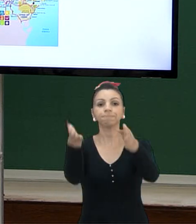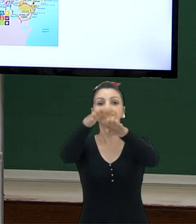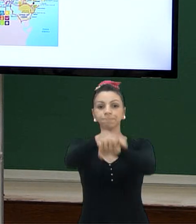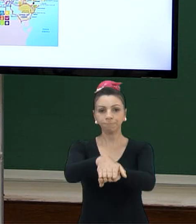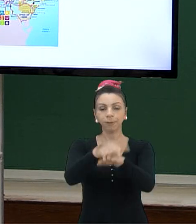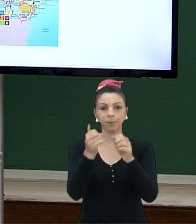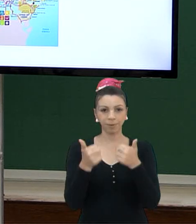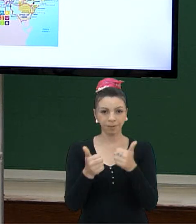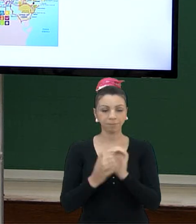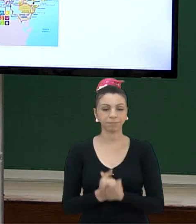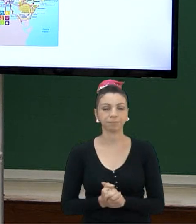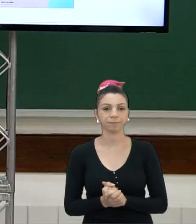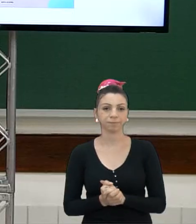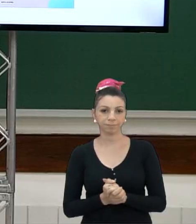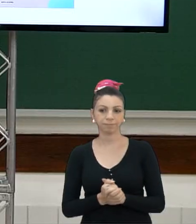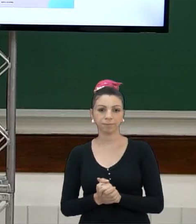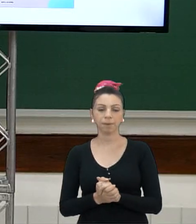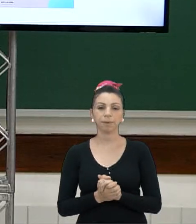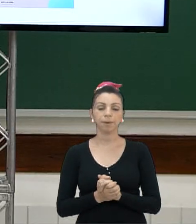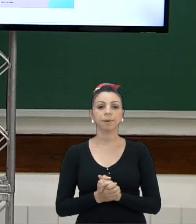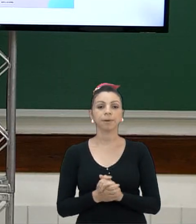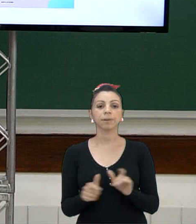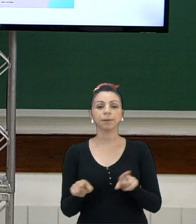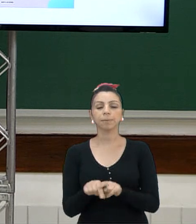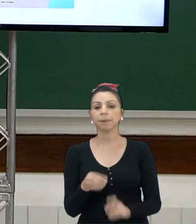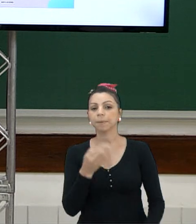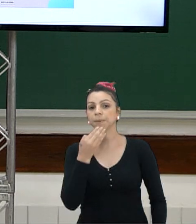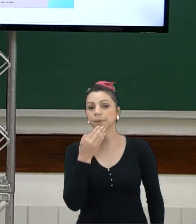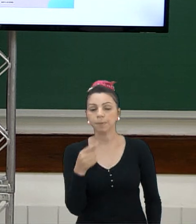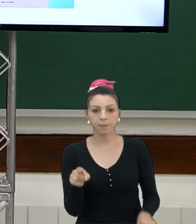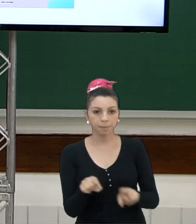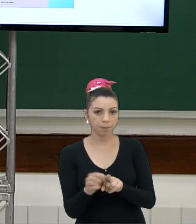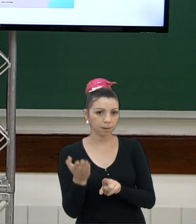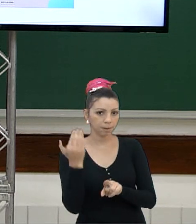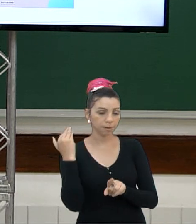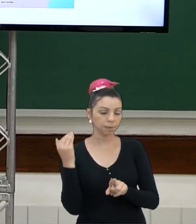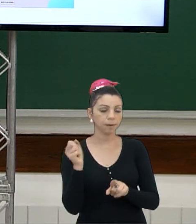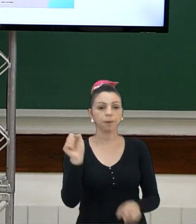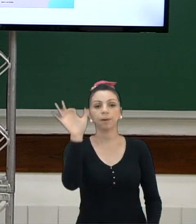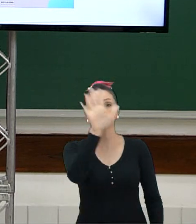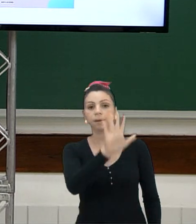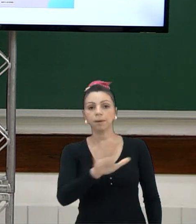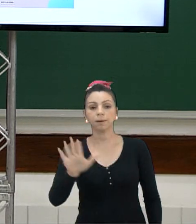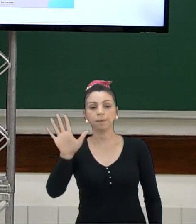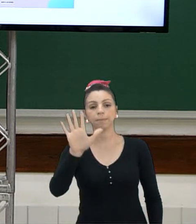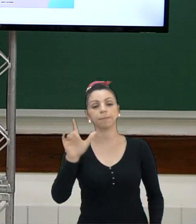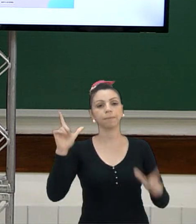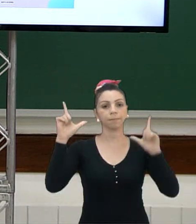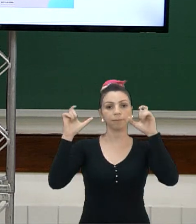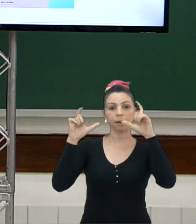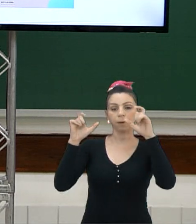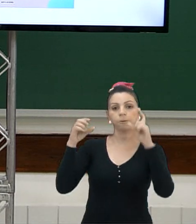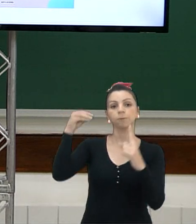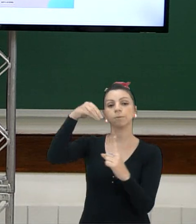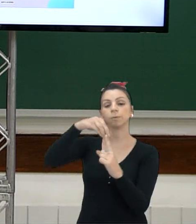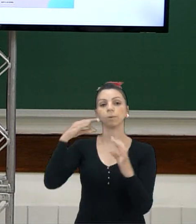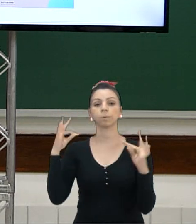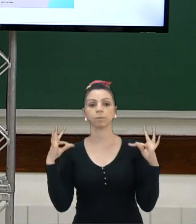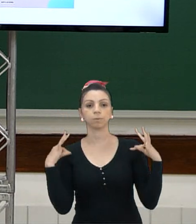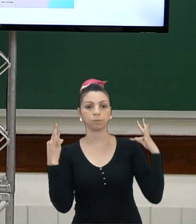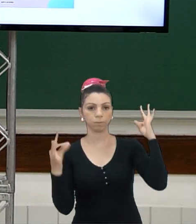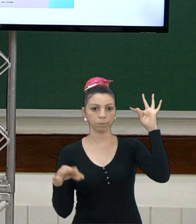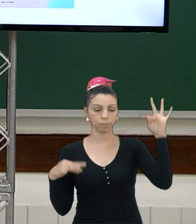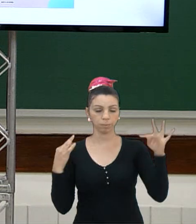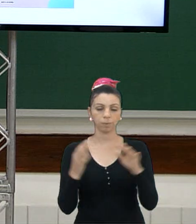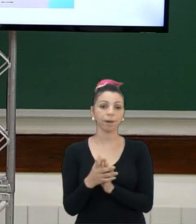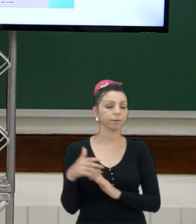Eu pedi também, na aula anterior, caso você tivesse imagens aí da sua cidade, de pontos turísticos. Se você não